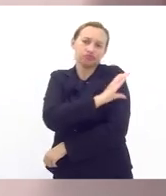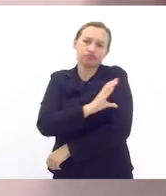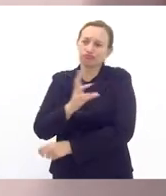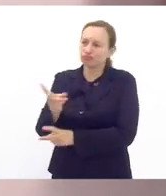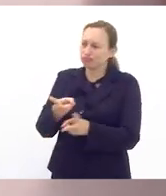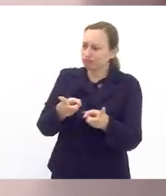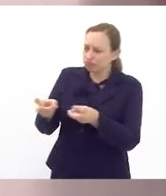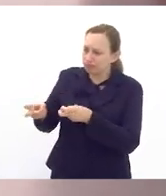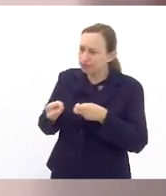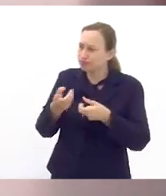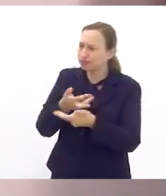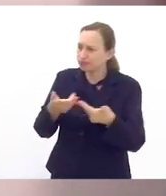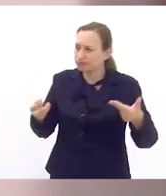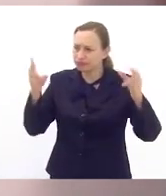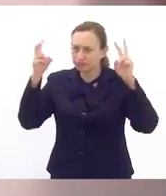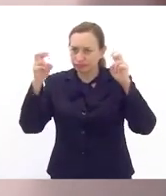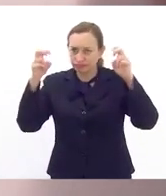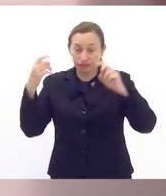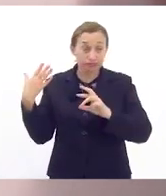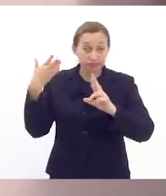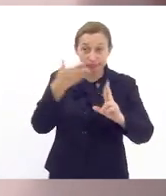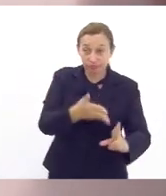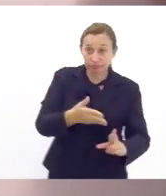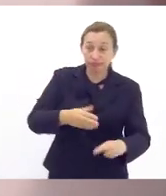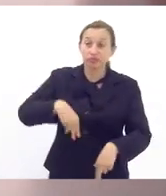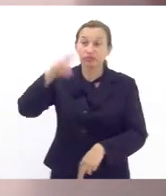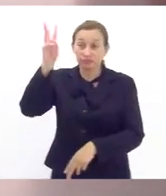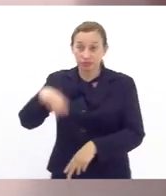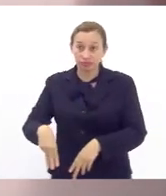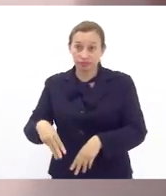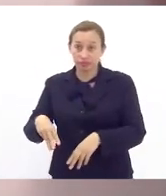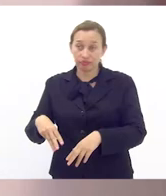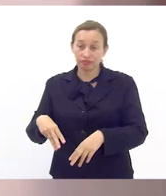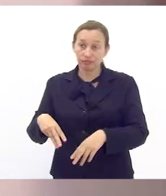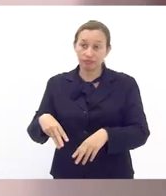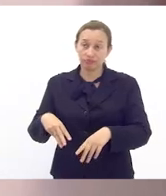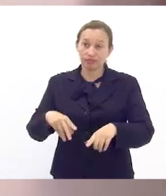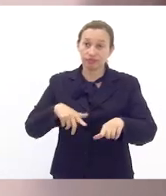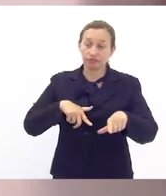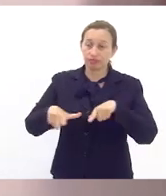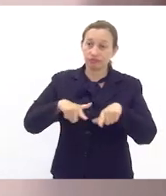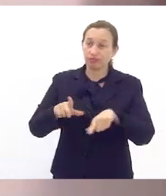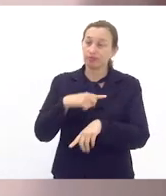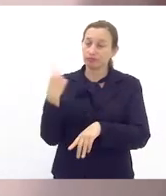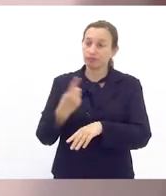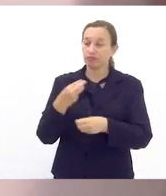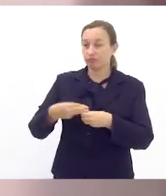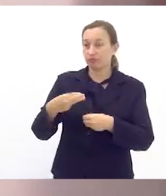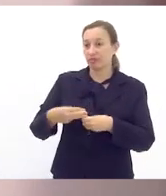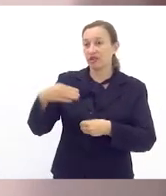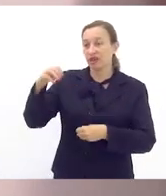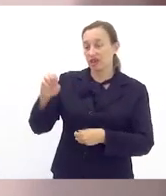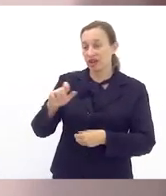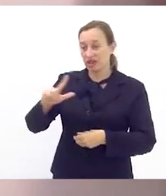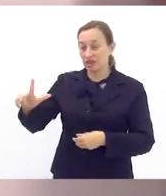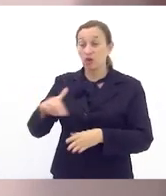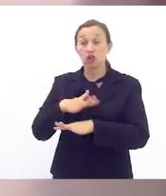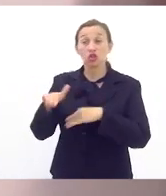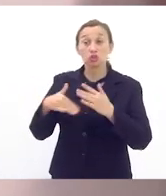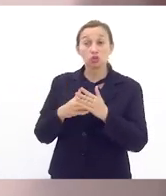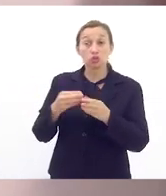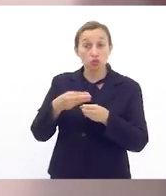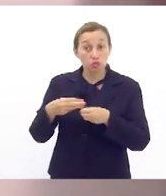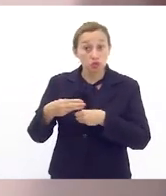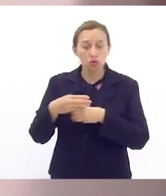demandas referente no caso quem presta serviço nosso município é a Ênio eu andei em todo o município